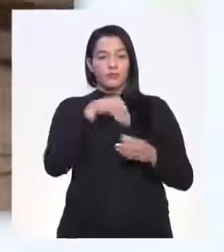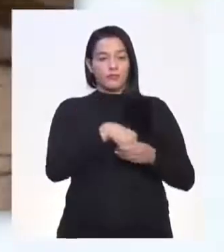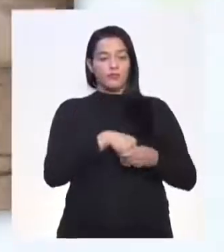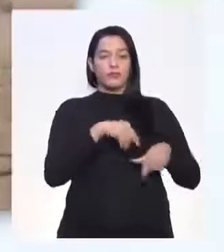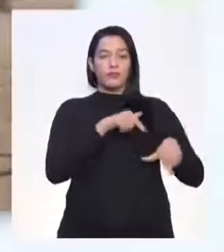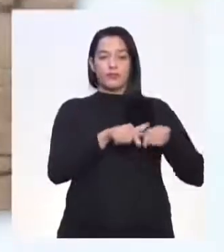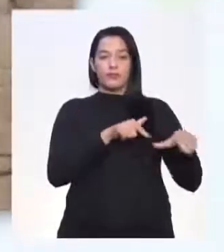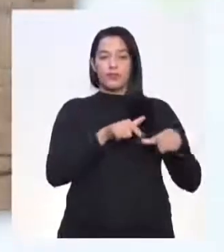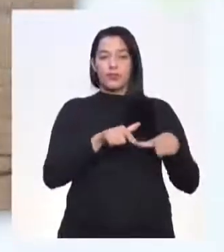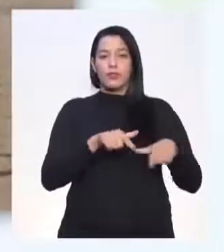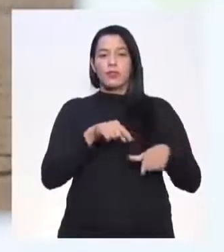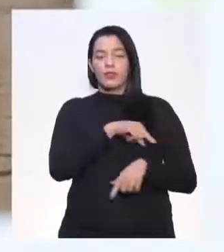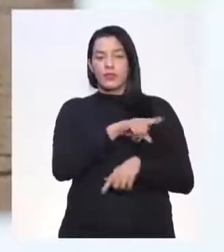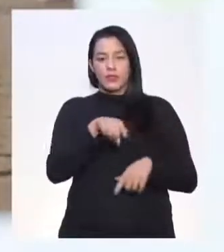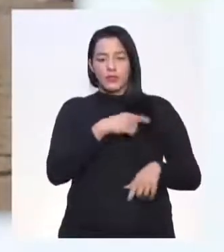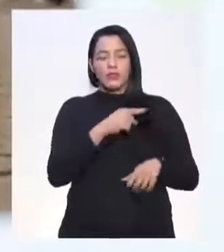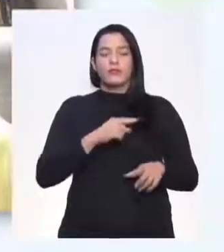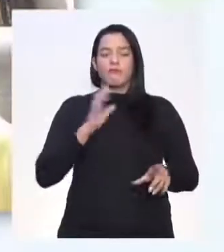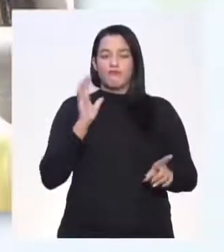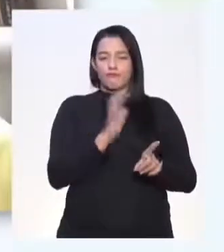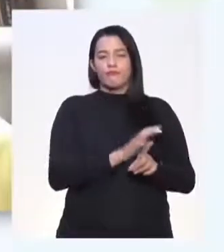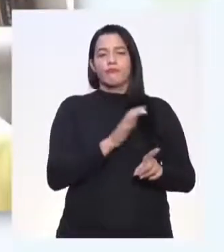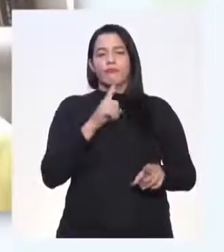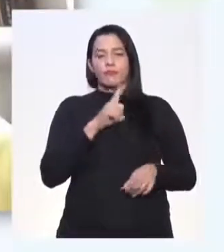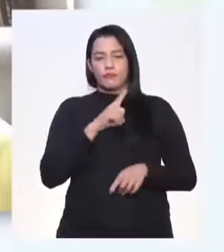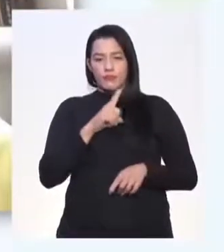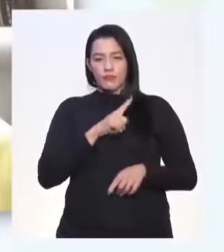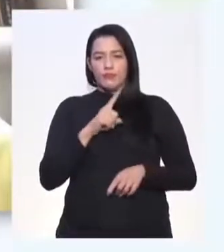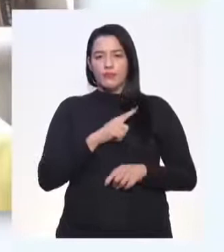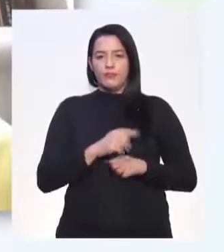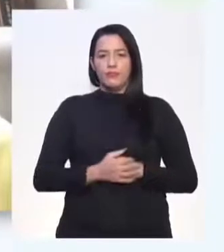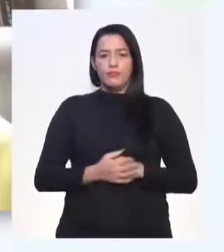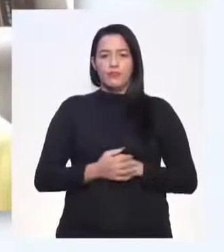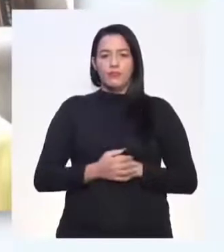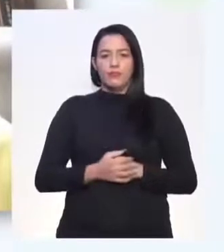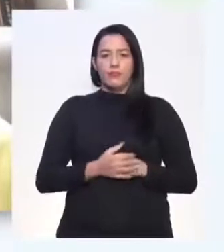vai ser afetado, não tem a menor dúvida. As universidades,